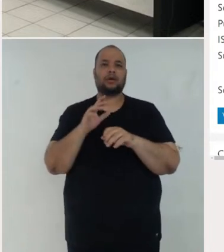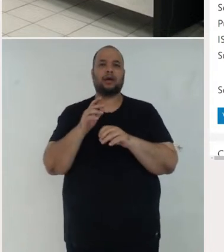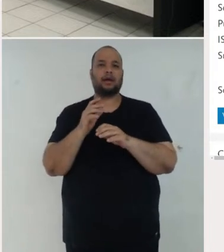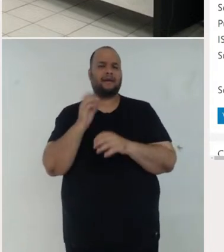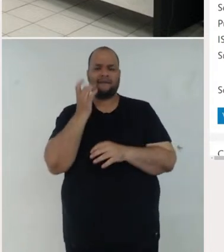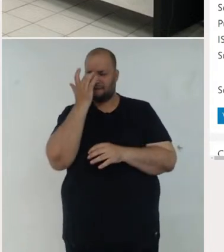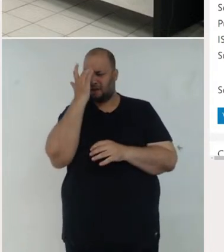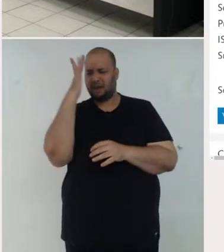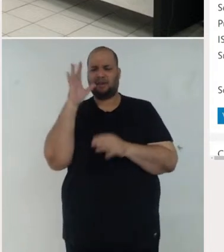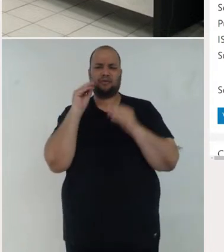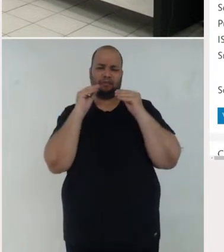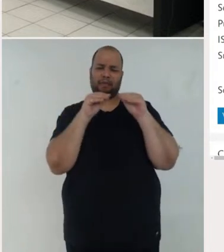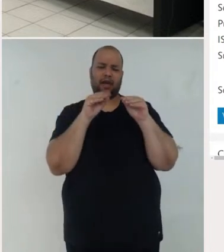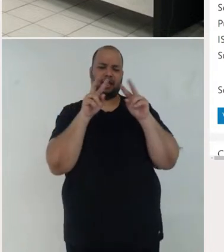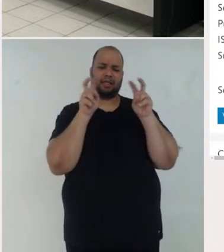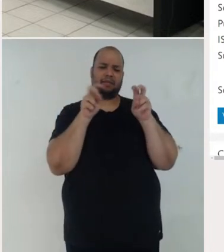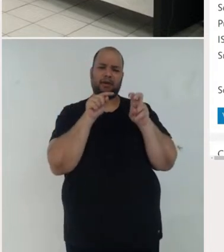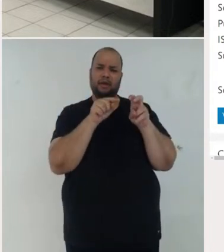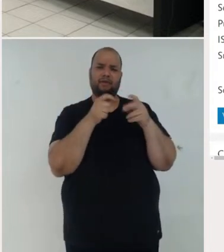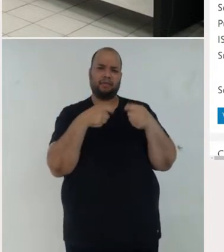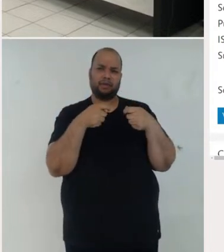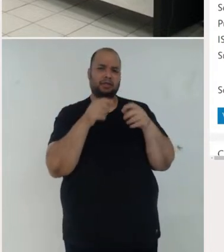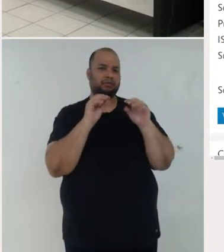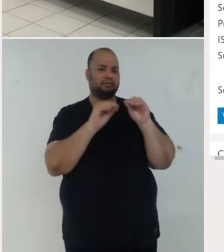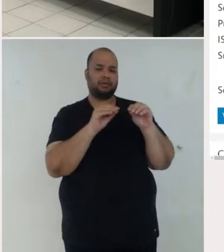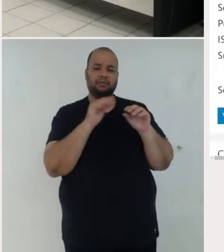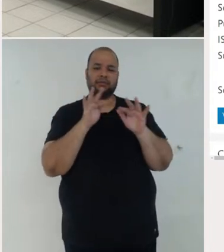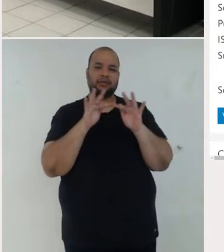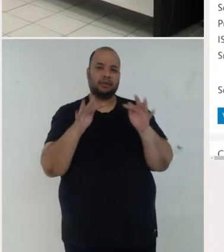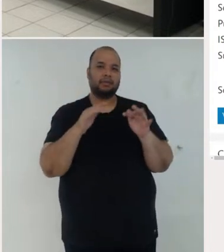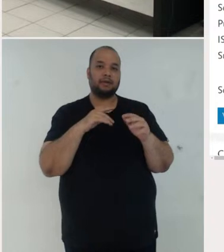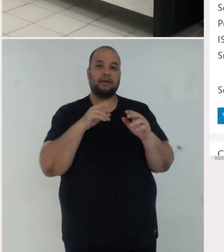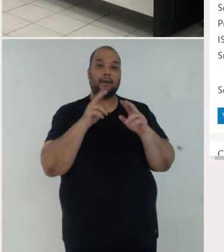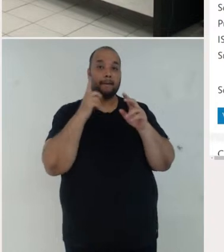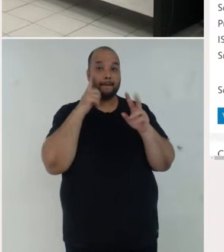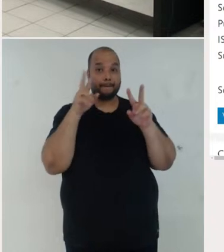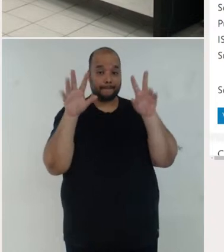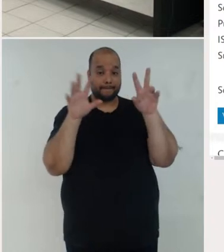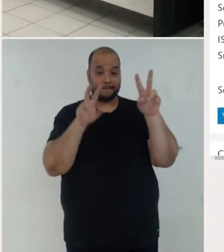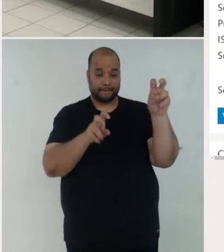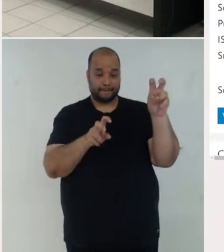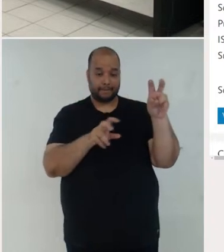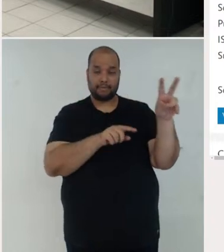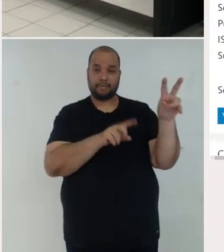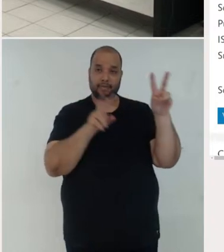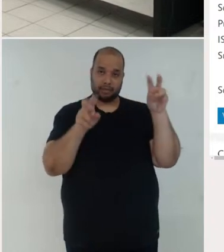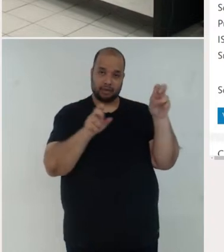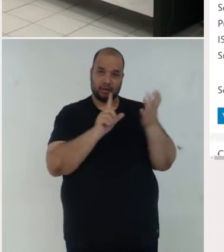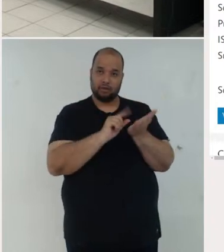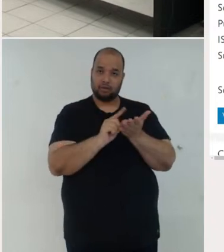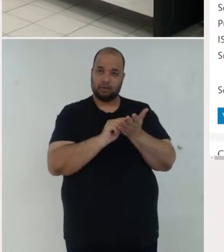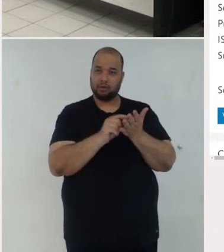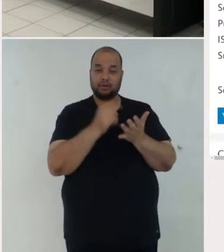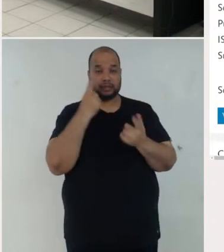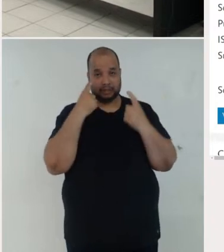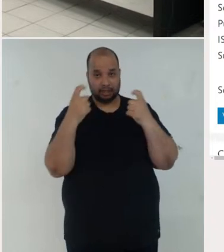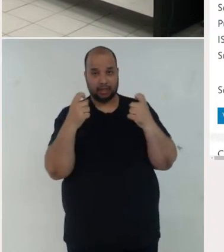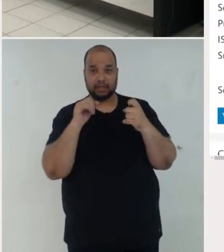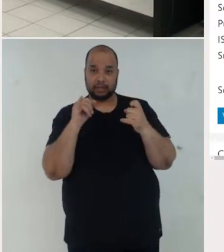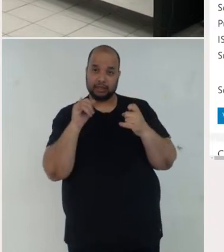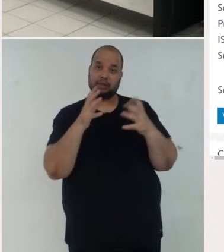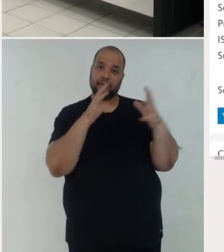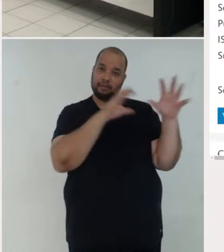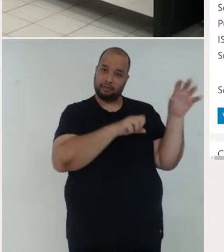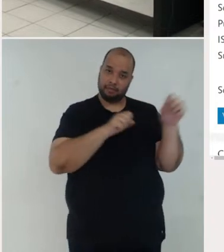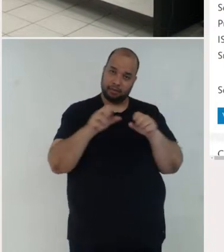é fácil, coloque lá demais o que vocês precisem. Citem os artigos, se for de interesse lá no Guia Albergando Citar, né? Por favor, não se